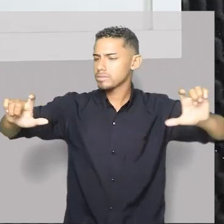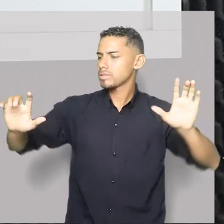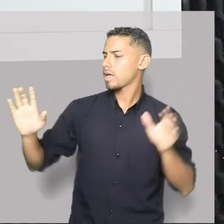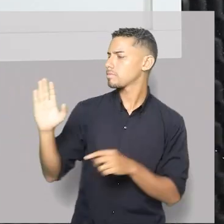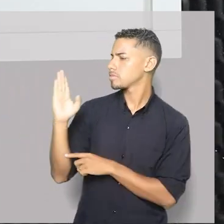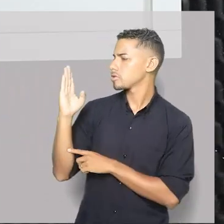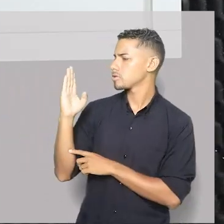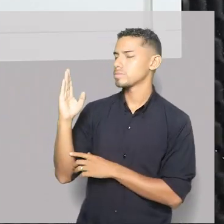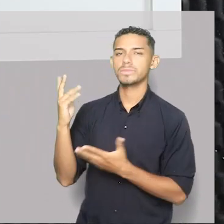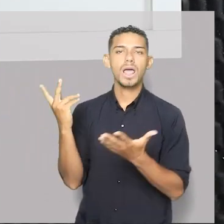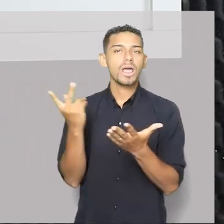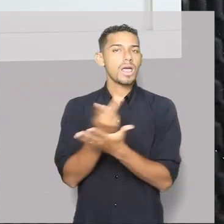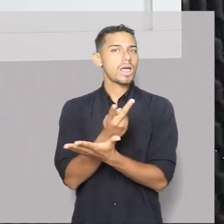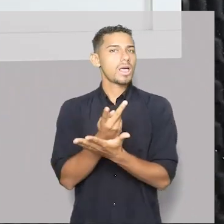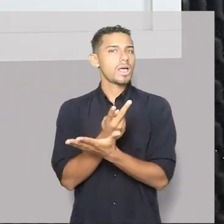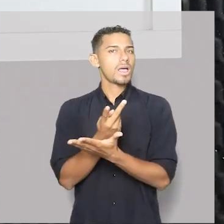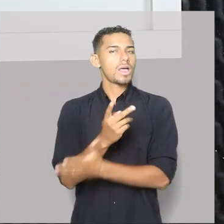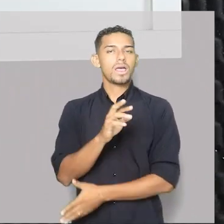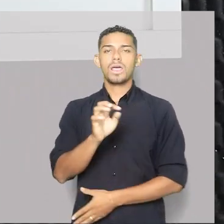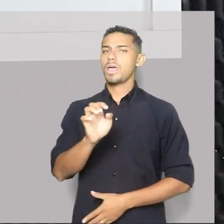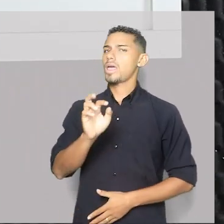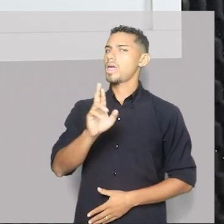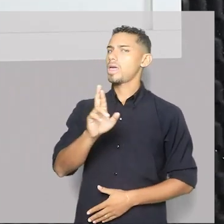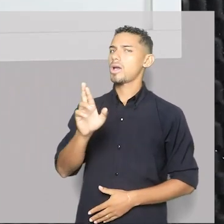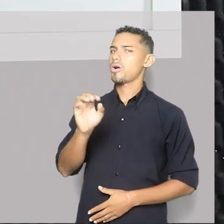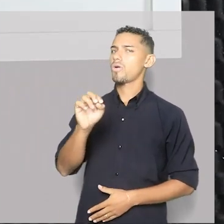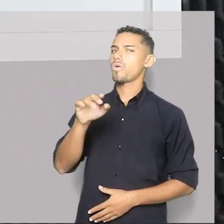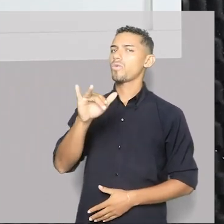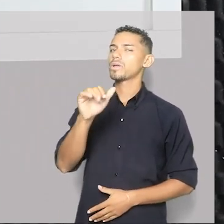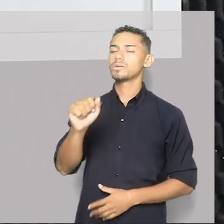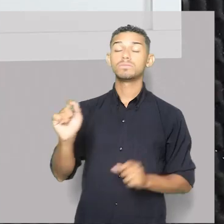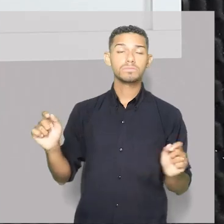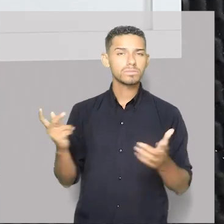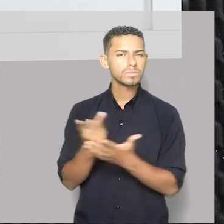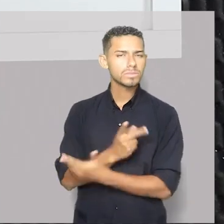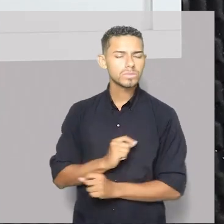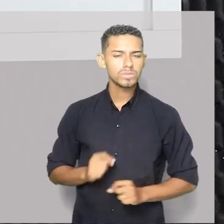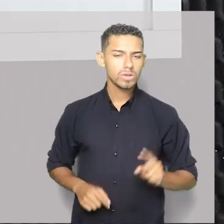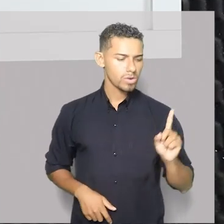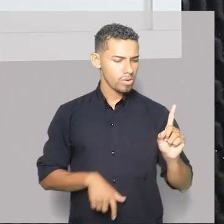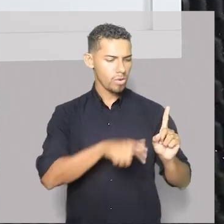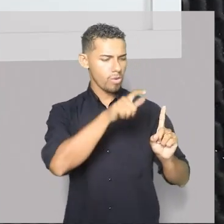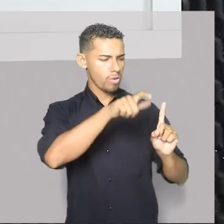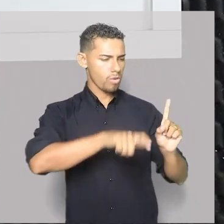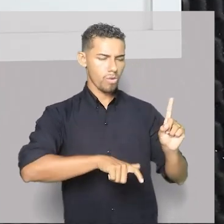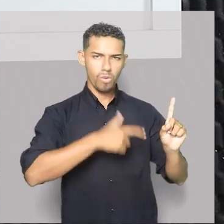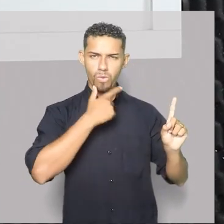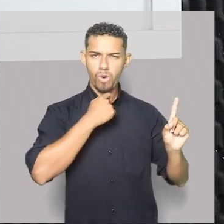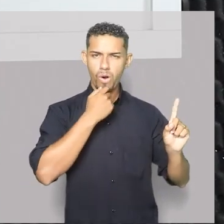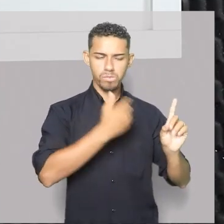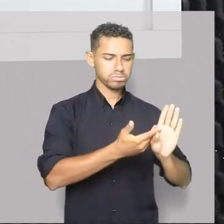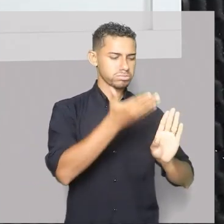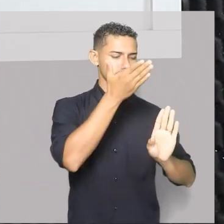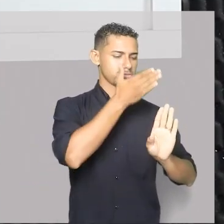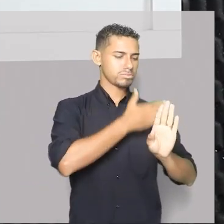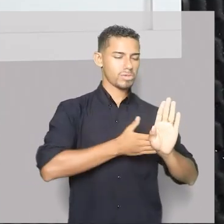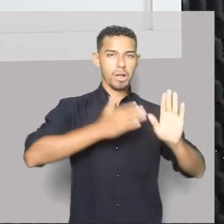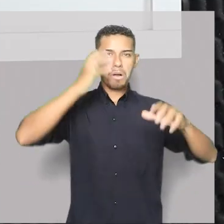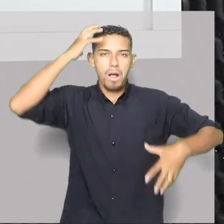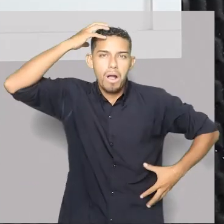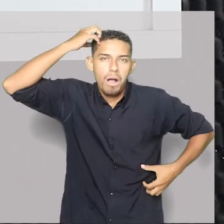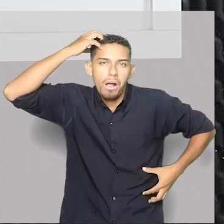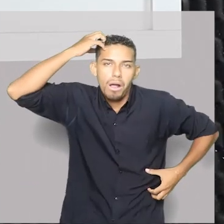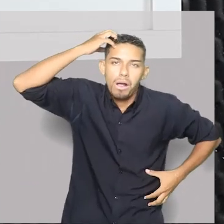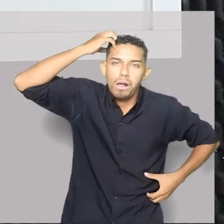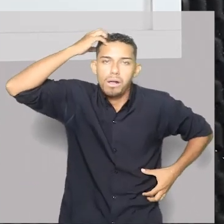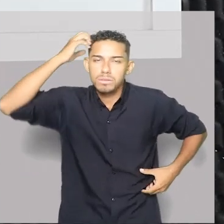à biologia, mas não é correta, tá? Que é ali que o homem descende, dos macacos e tudo mais.